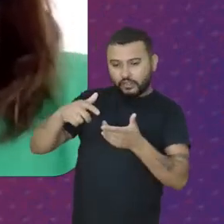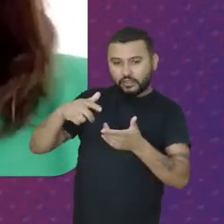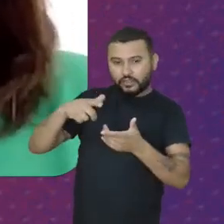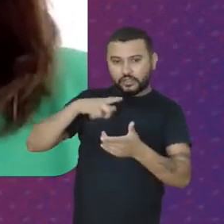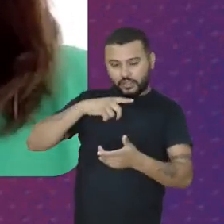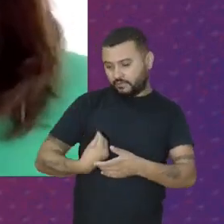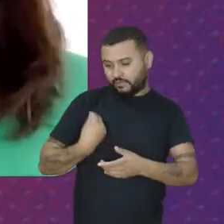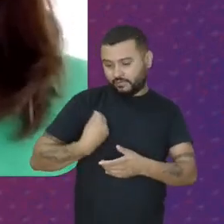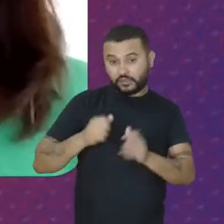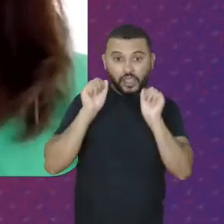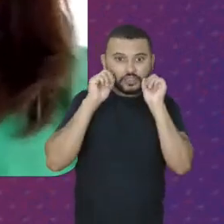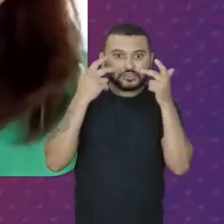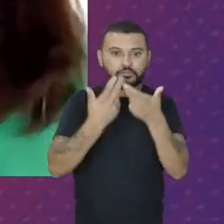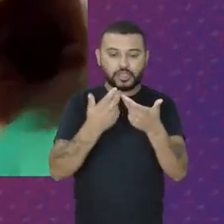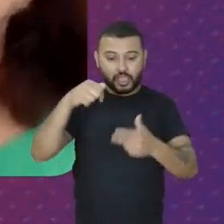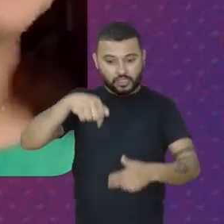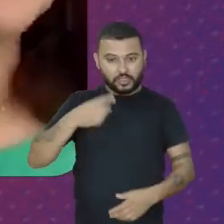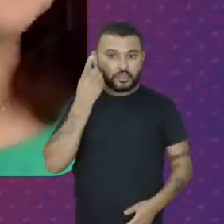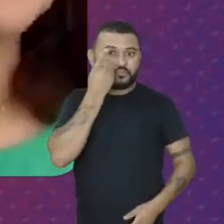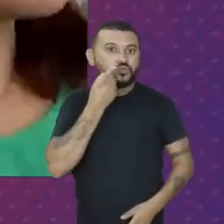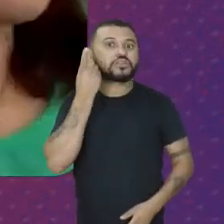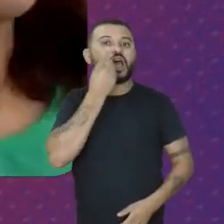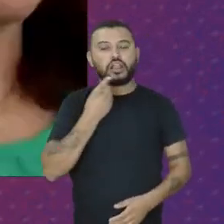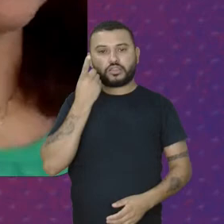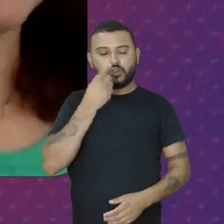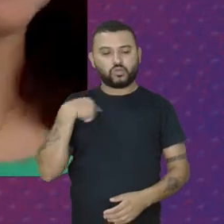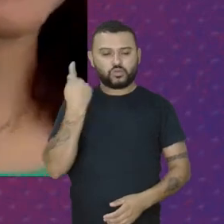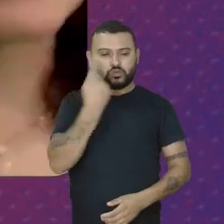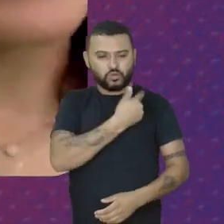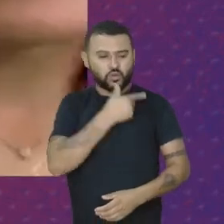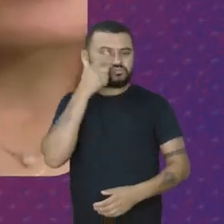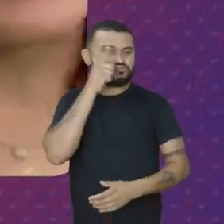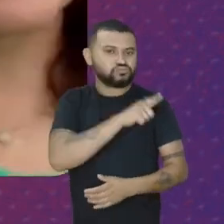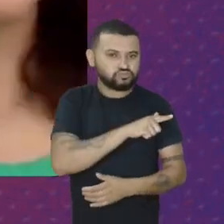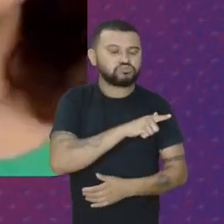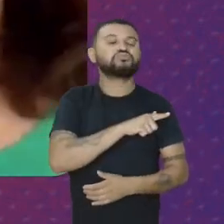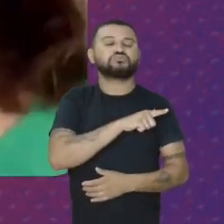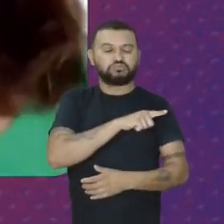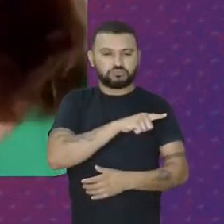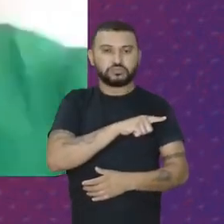cadeira na Assembleia Legislativa, sem que a gente tenha